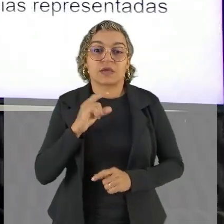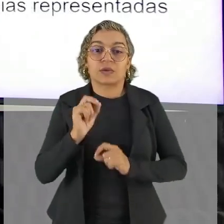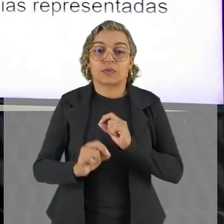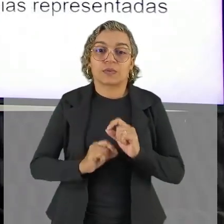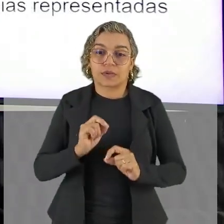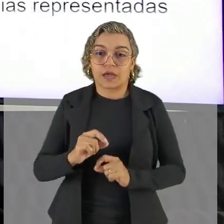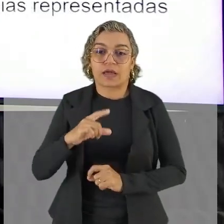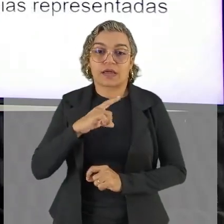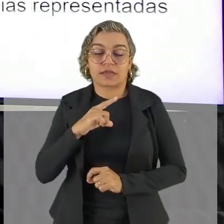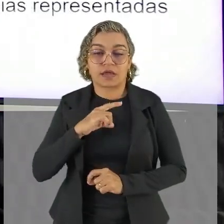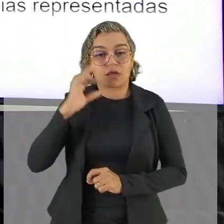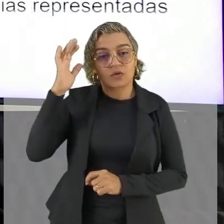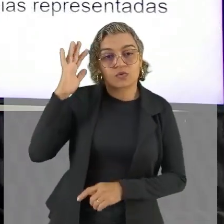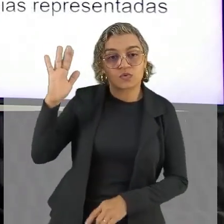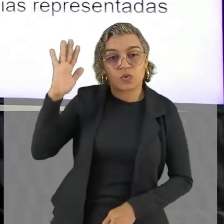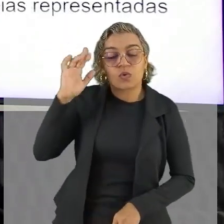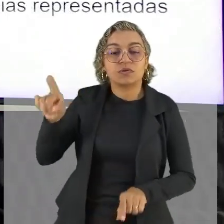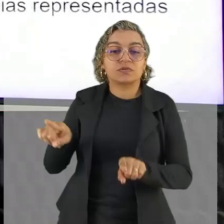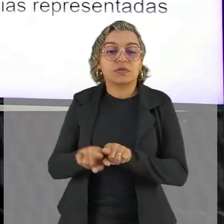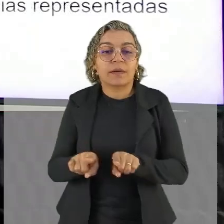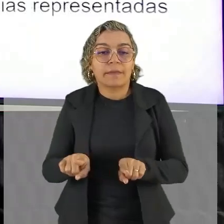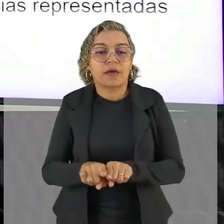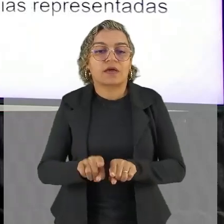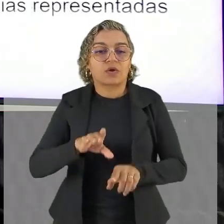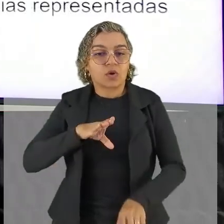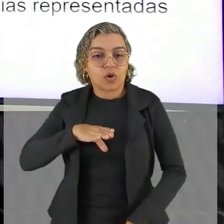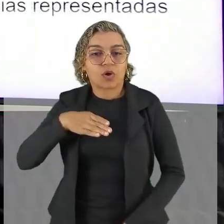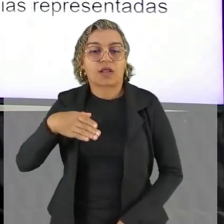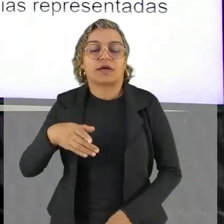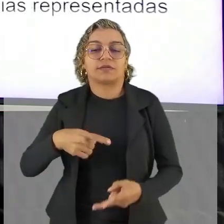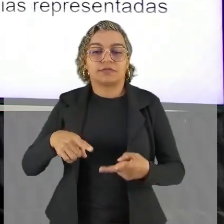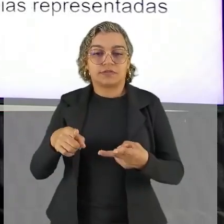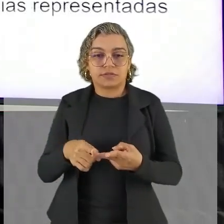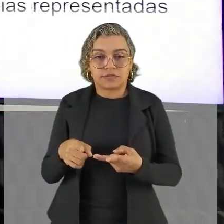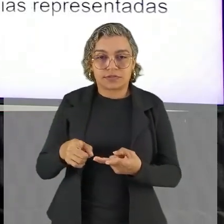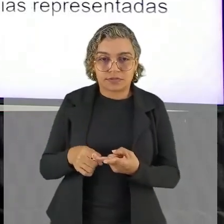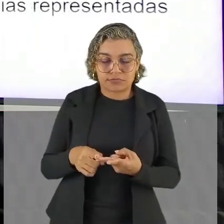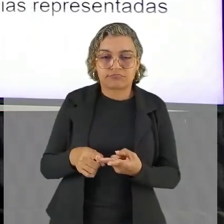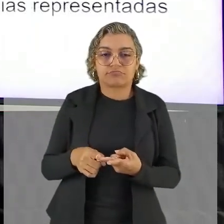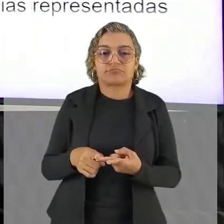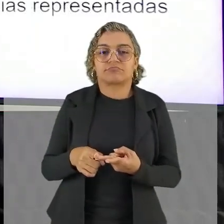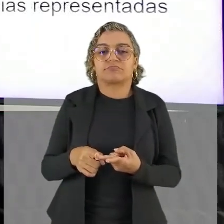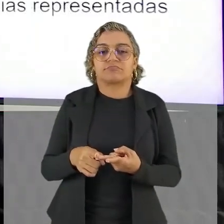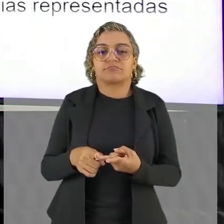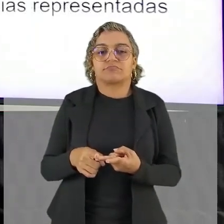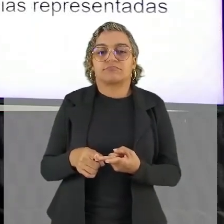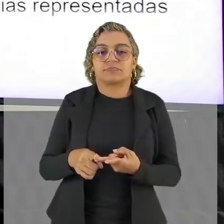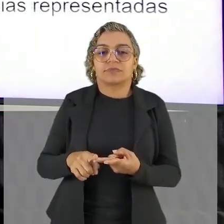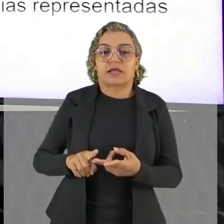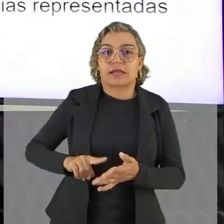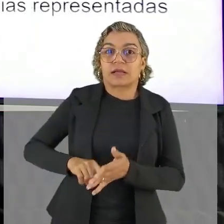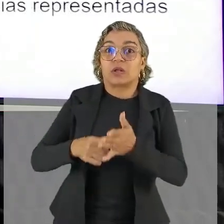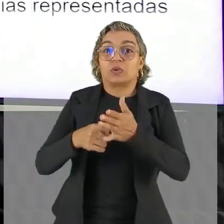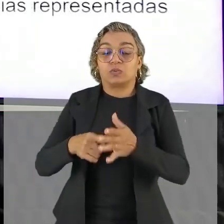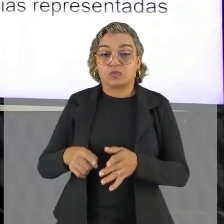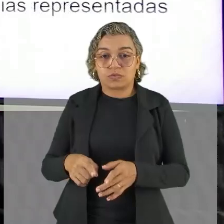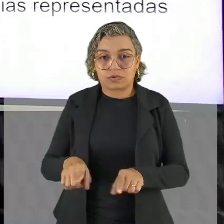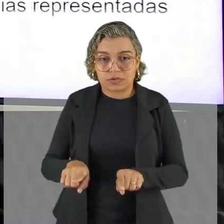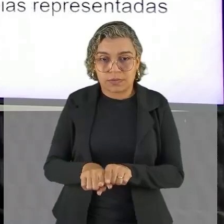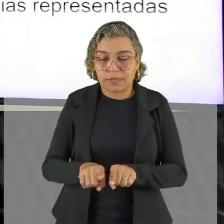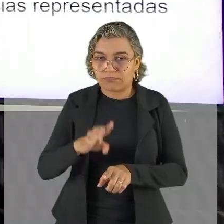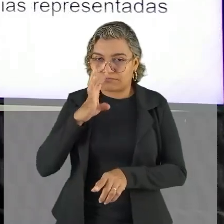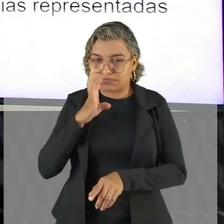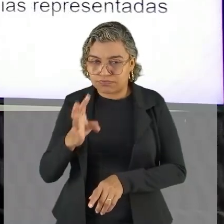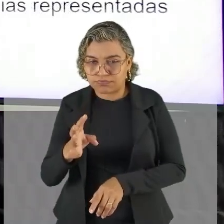e sois a audácia, calúnia, fúria, derrota. Quando você fala de sonho, você fala